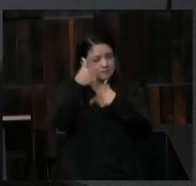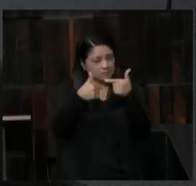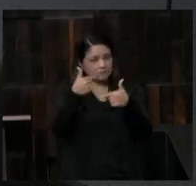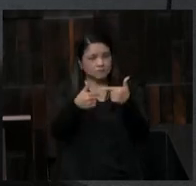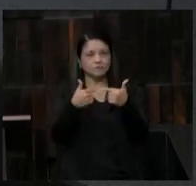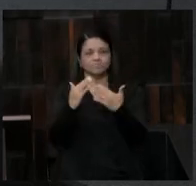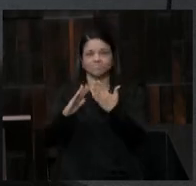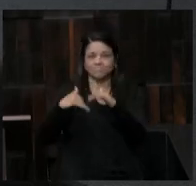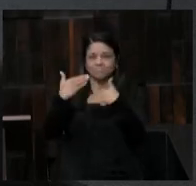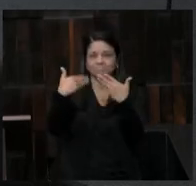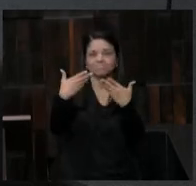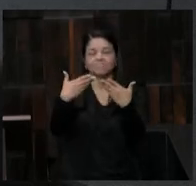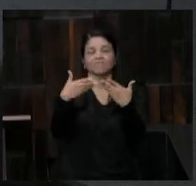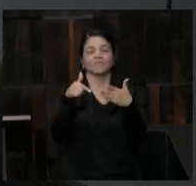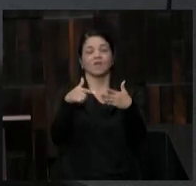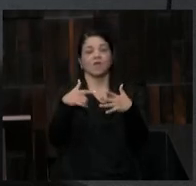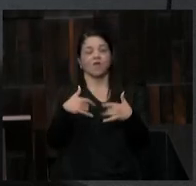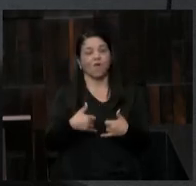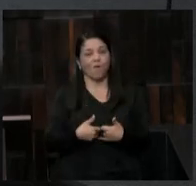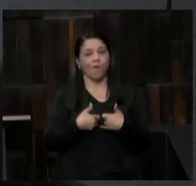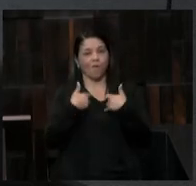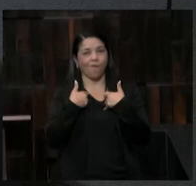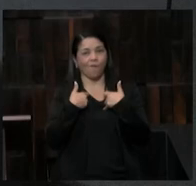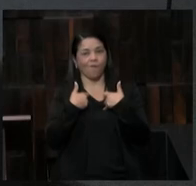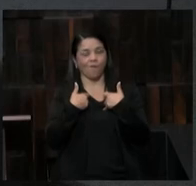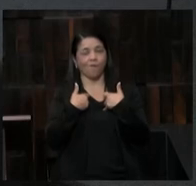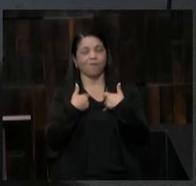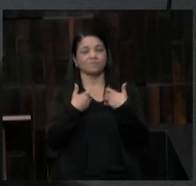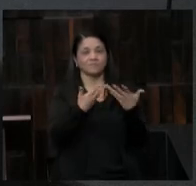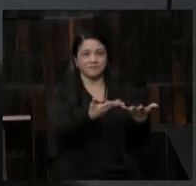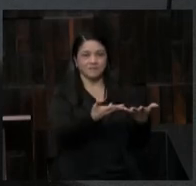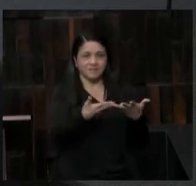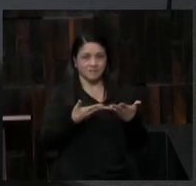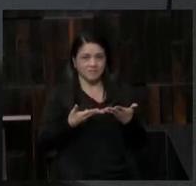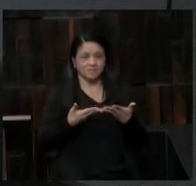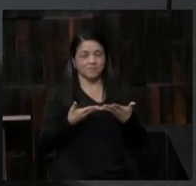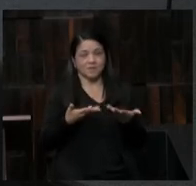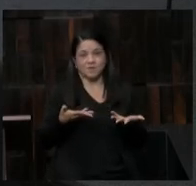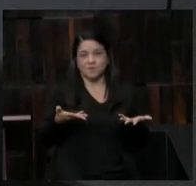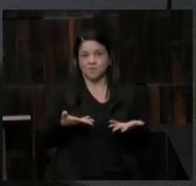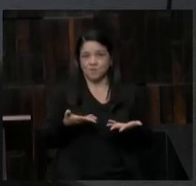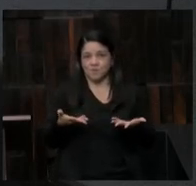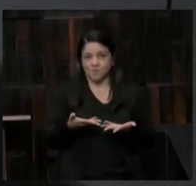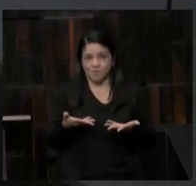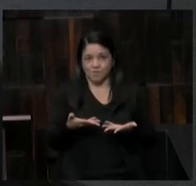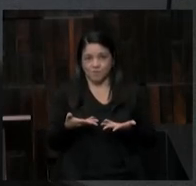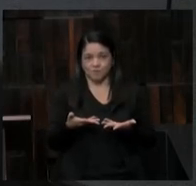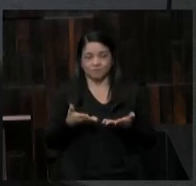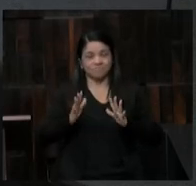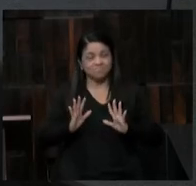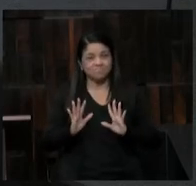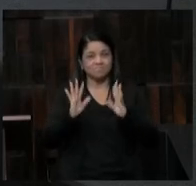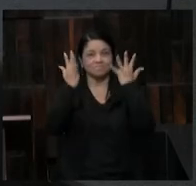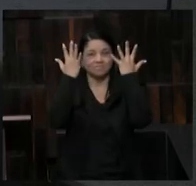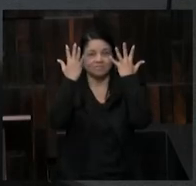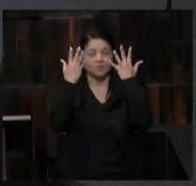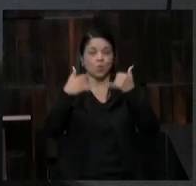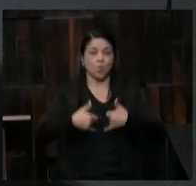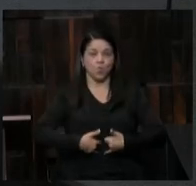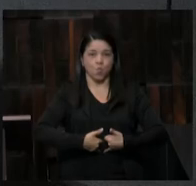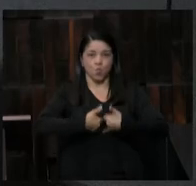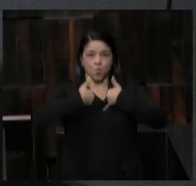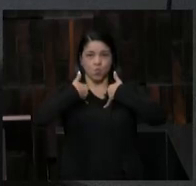muita honra para nós recebermos a senhora nesse dia que a gente celebra o